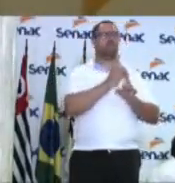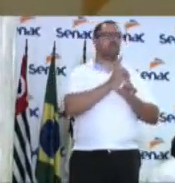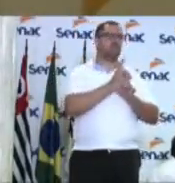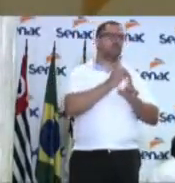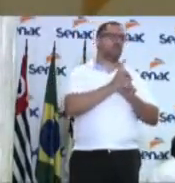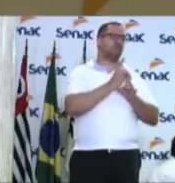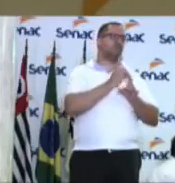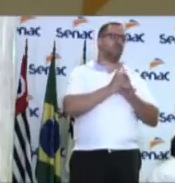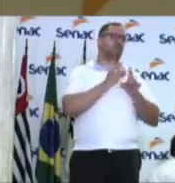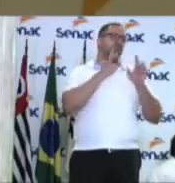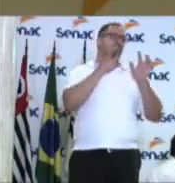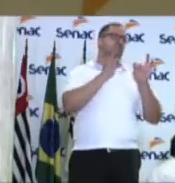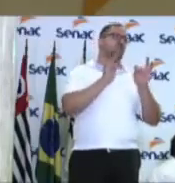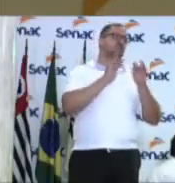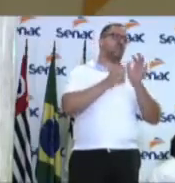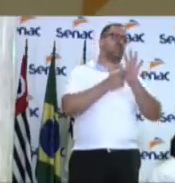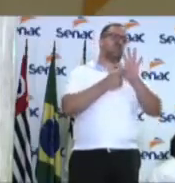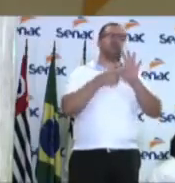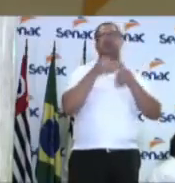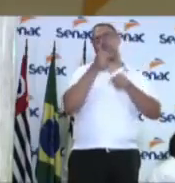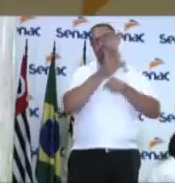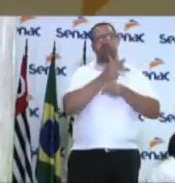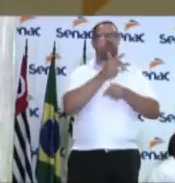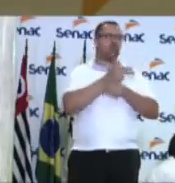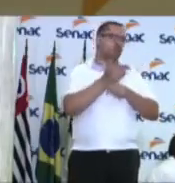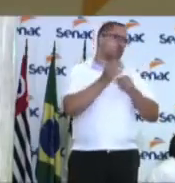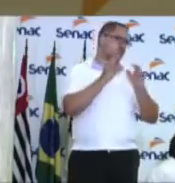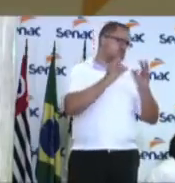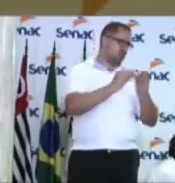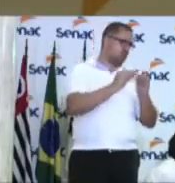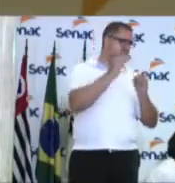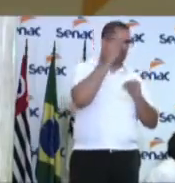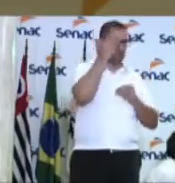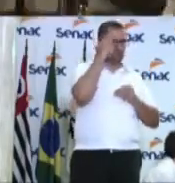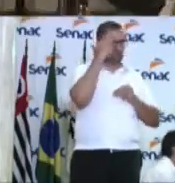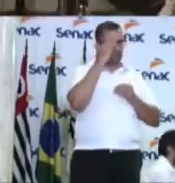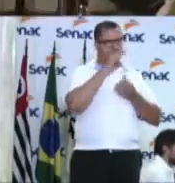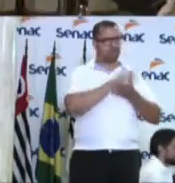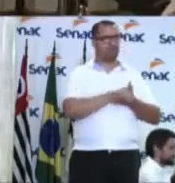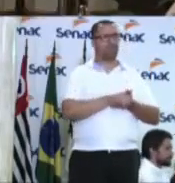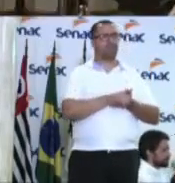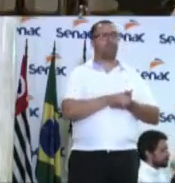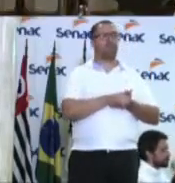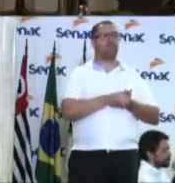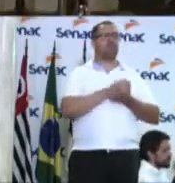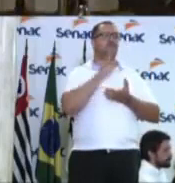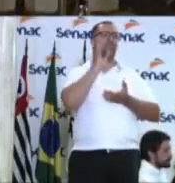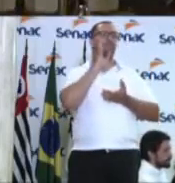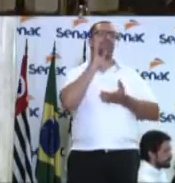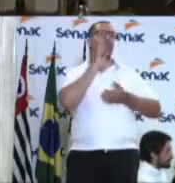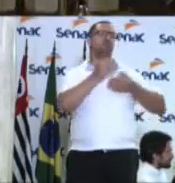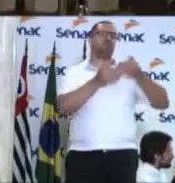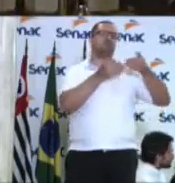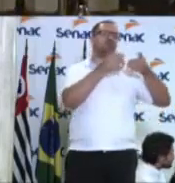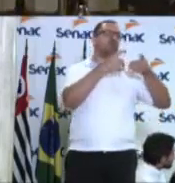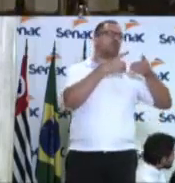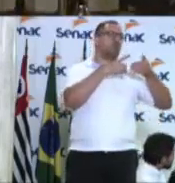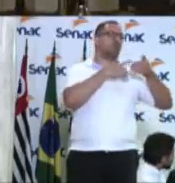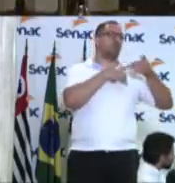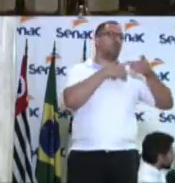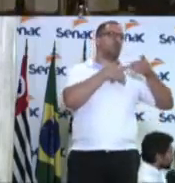último episódio. Então, basicamente, é isso, o plot. Uma coisa, eu acho que interessante do processo foi assim, que a